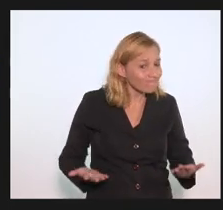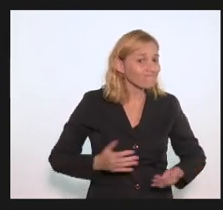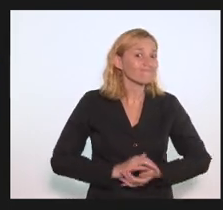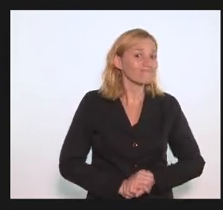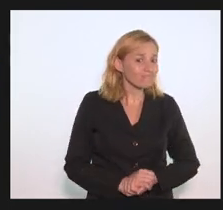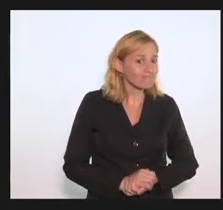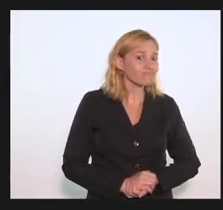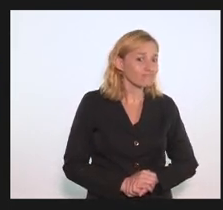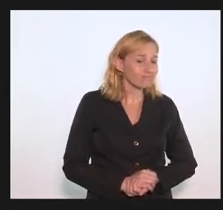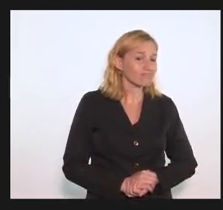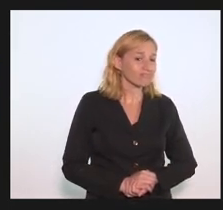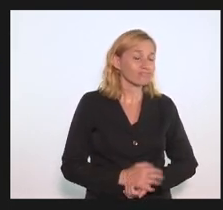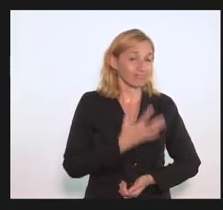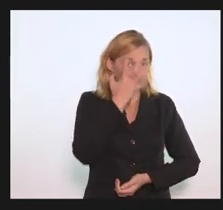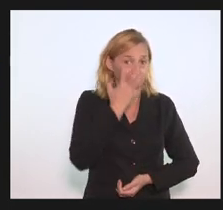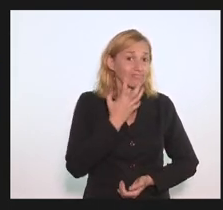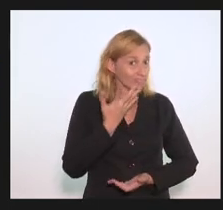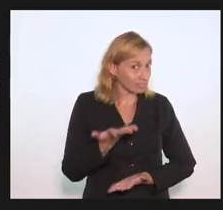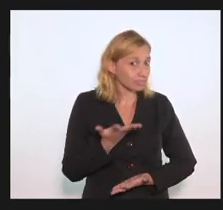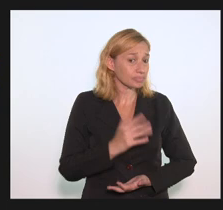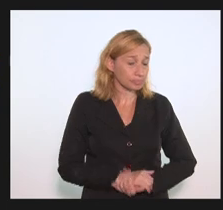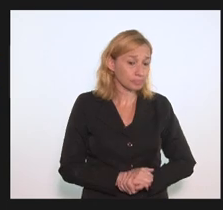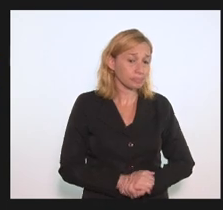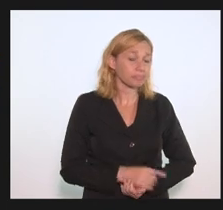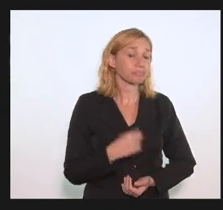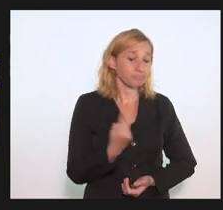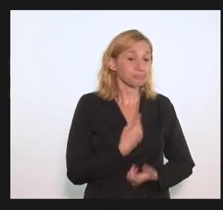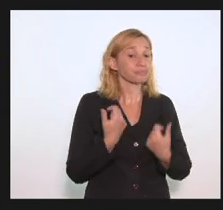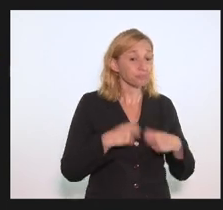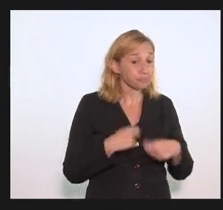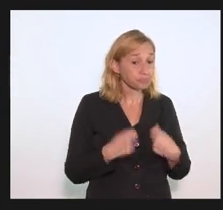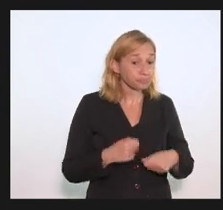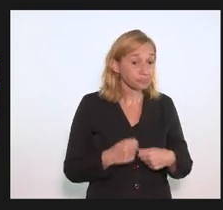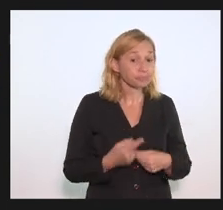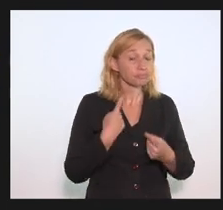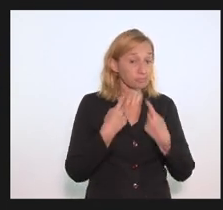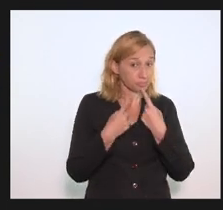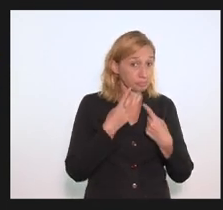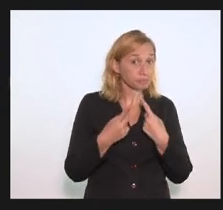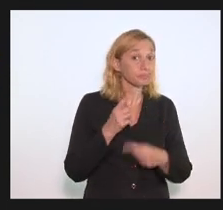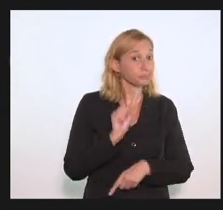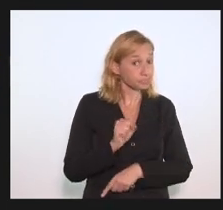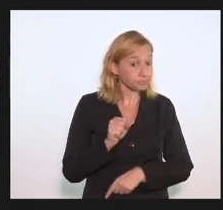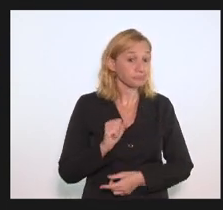uma questão gravíssima que nós precisamos, inclusive, debater.